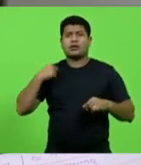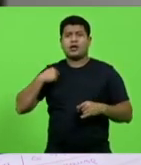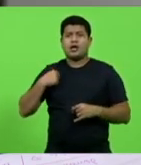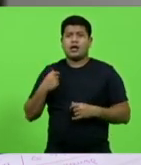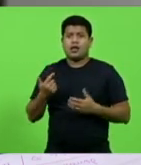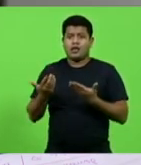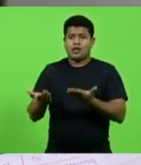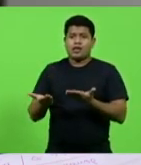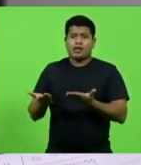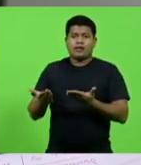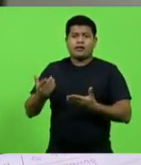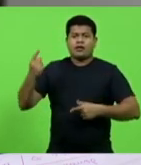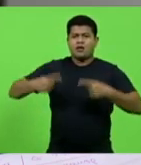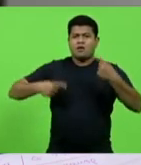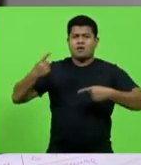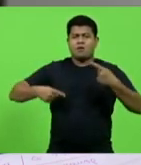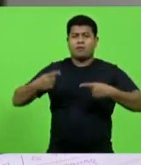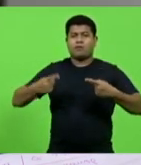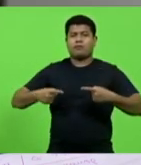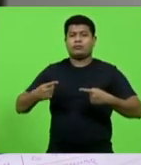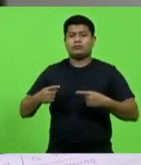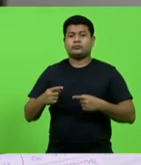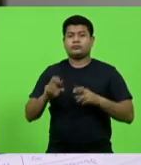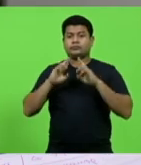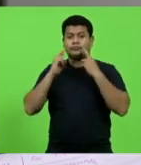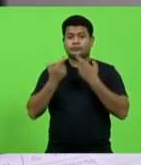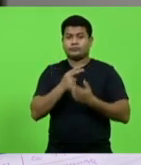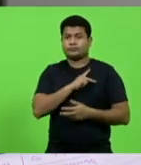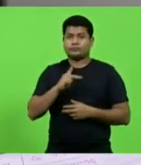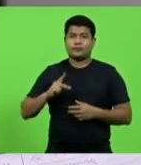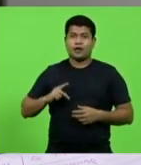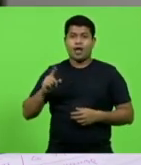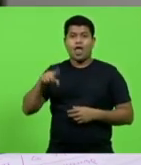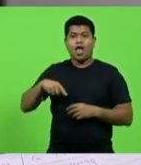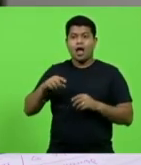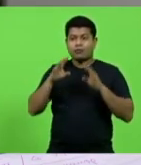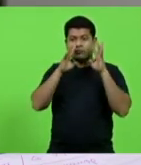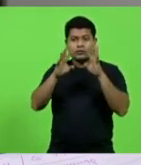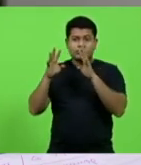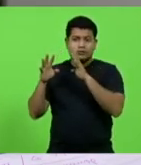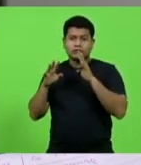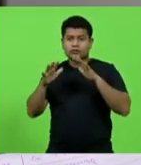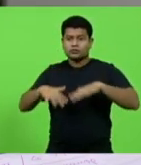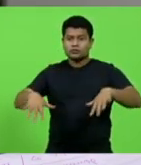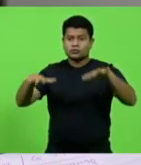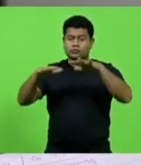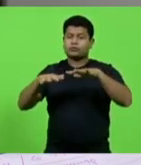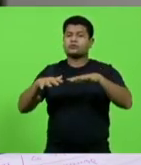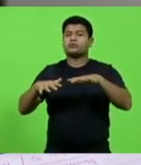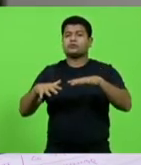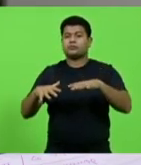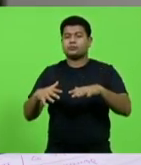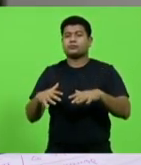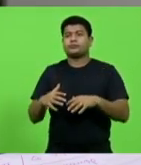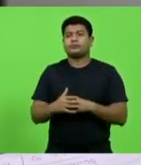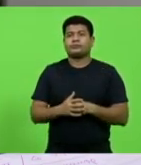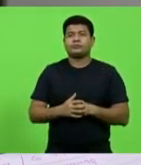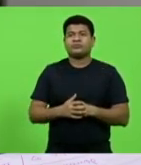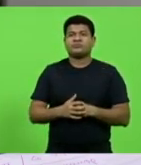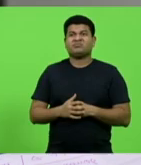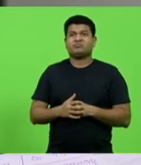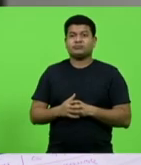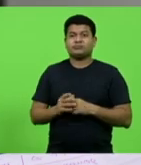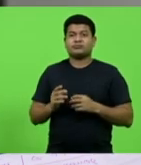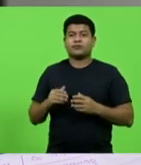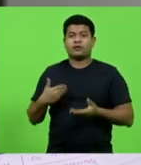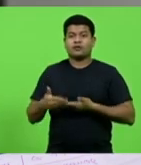caráter deliberativo, essa audiência, né? Essa audiência é para ouvir a todos e todas. E ela segue a